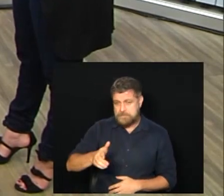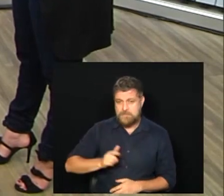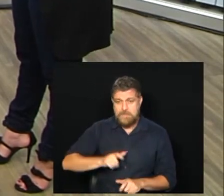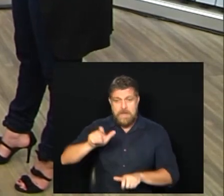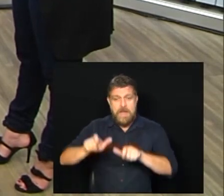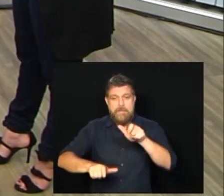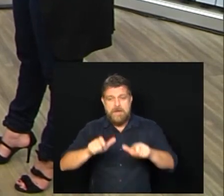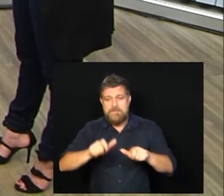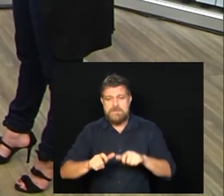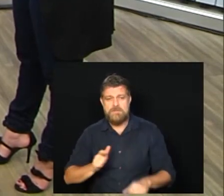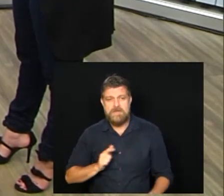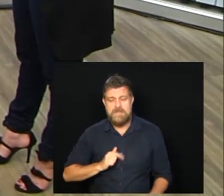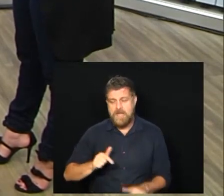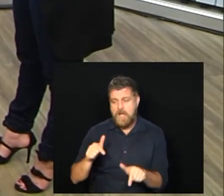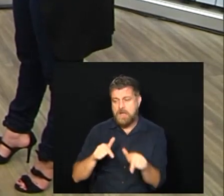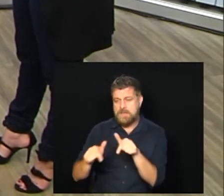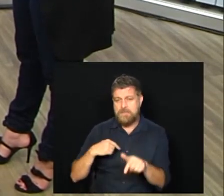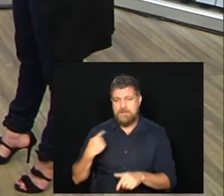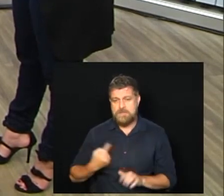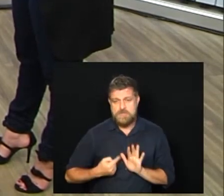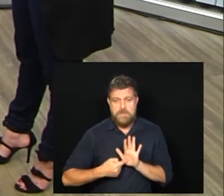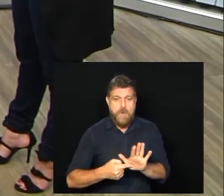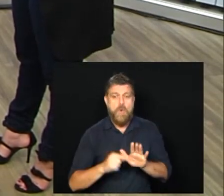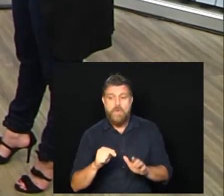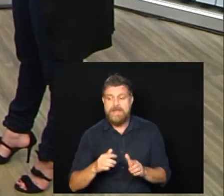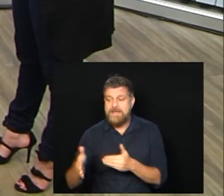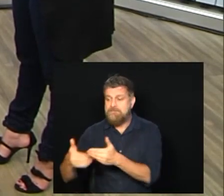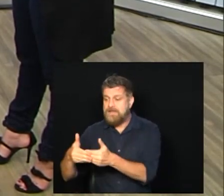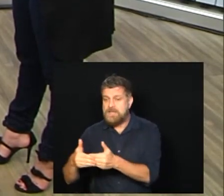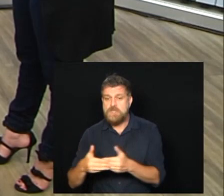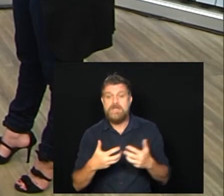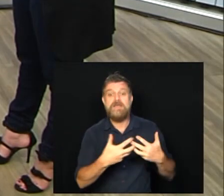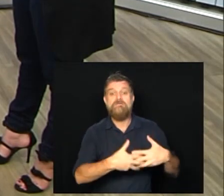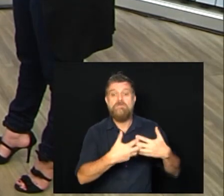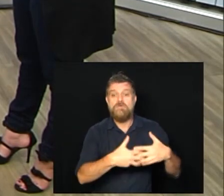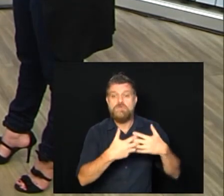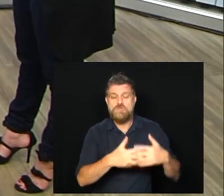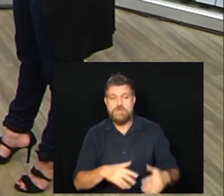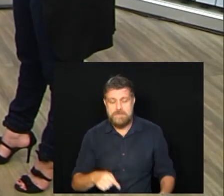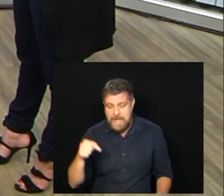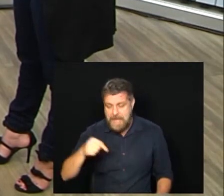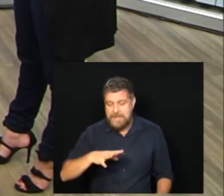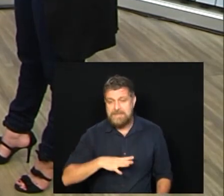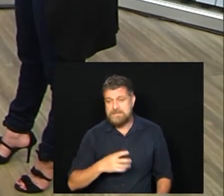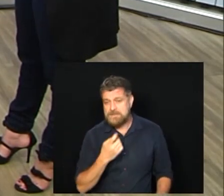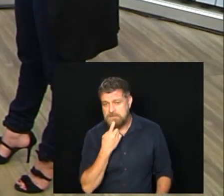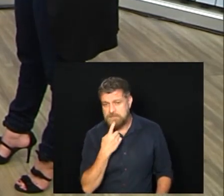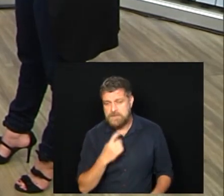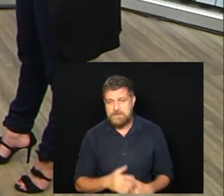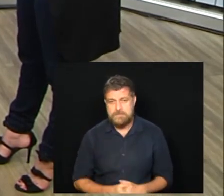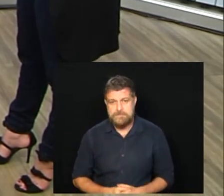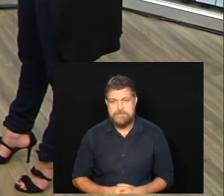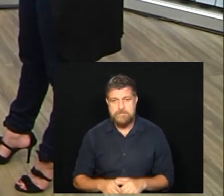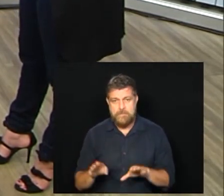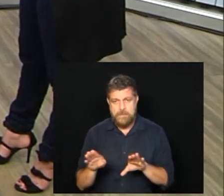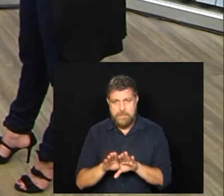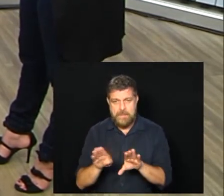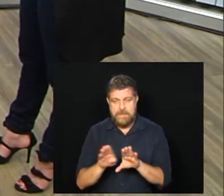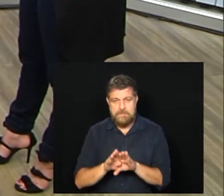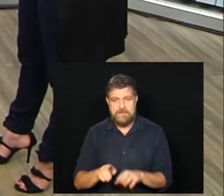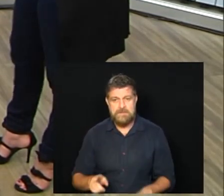casa, aquele serviço que a gente faz do que abre e do que fecha das empresas aqui da nossa cidade. Também é